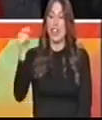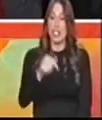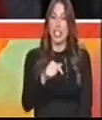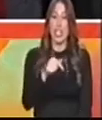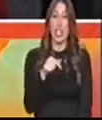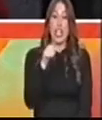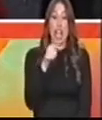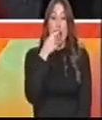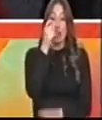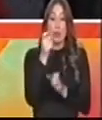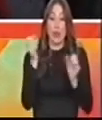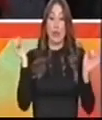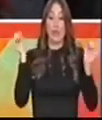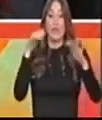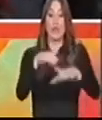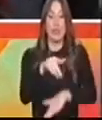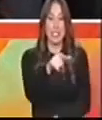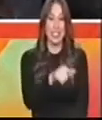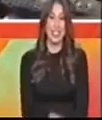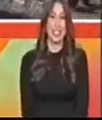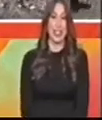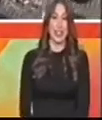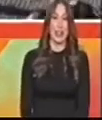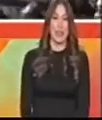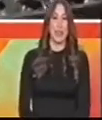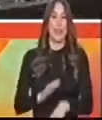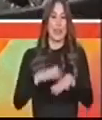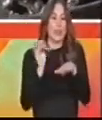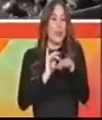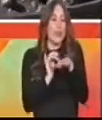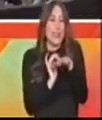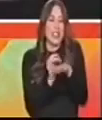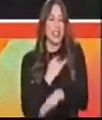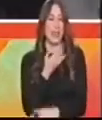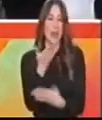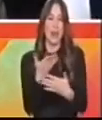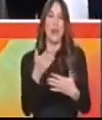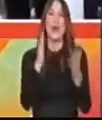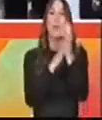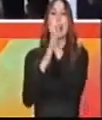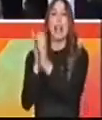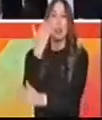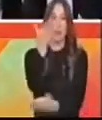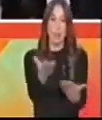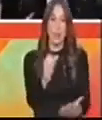engolido por tanto amor e carinho. Mandem lá um grande aplauso para o Kim Barreto que está no nosso estúdio.